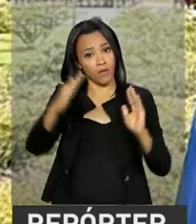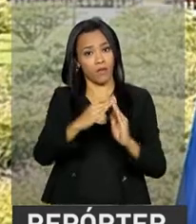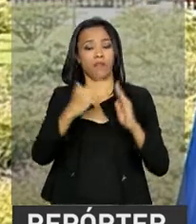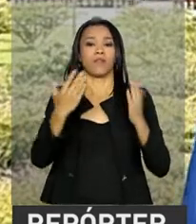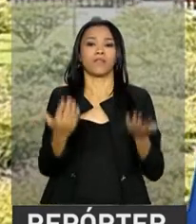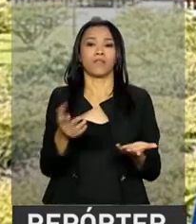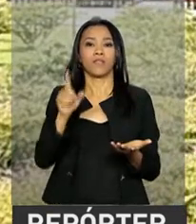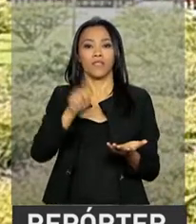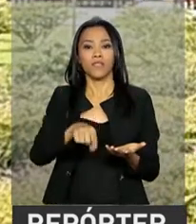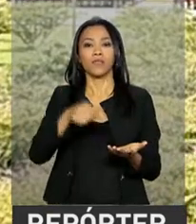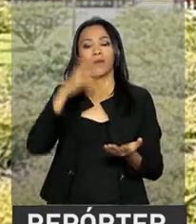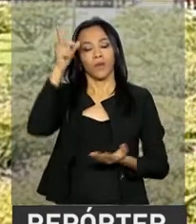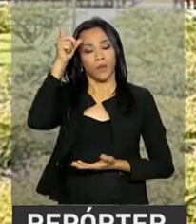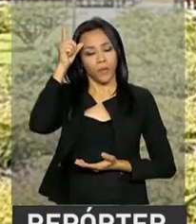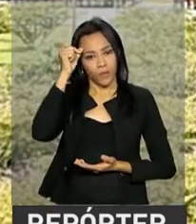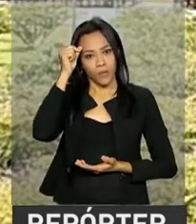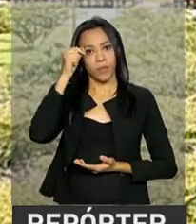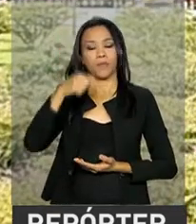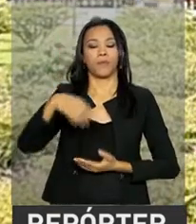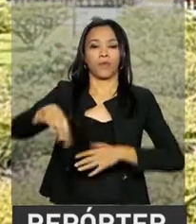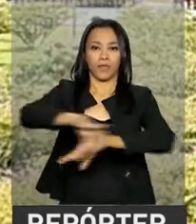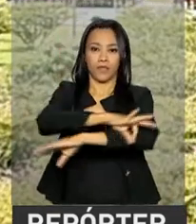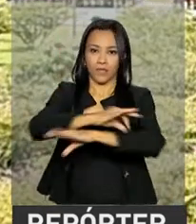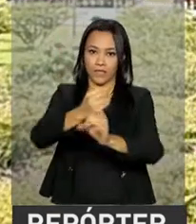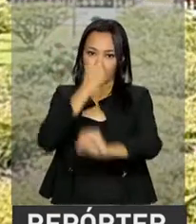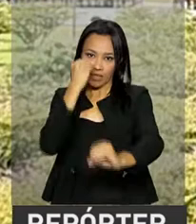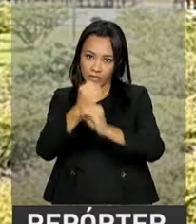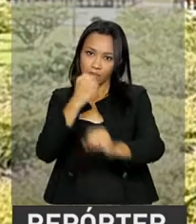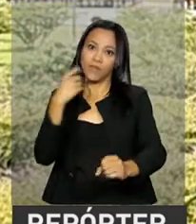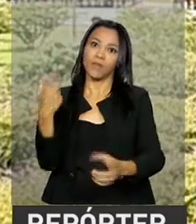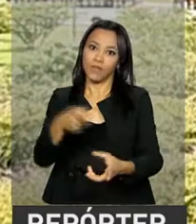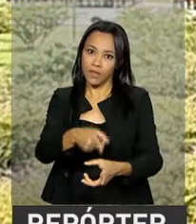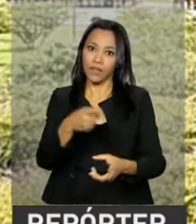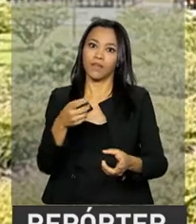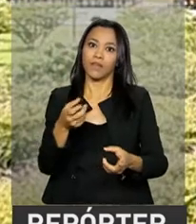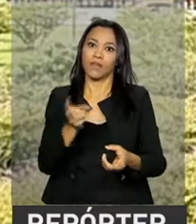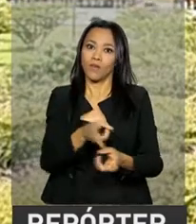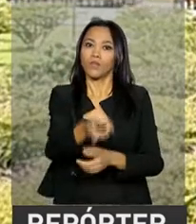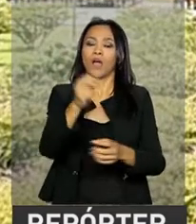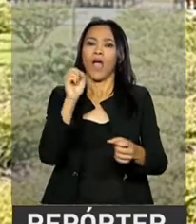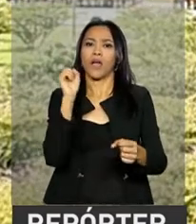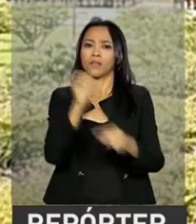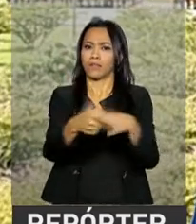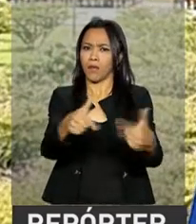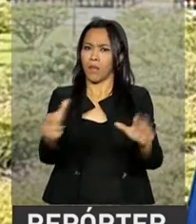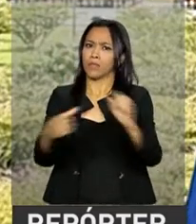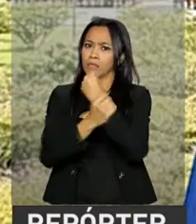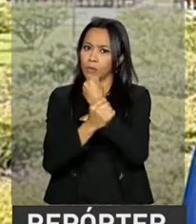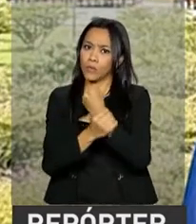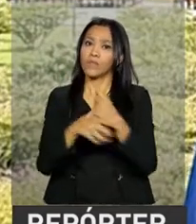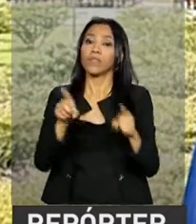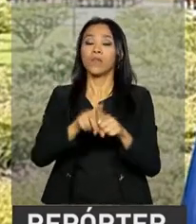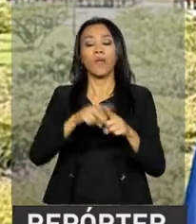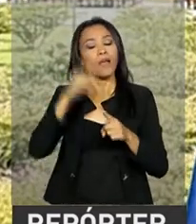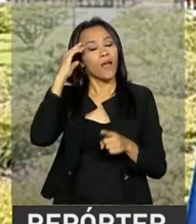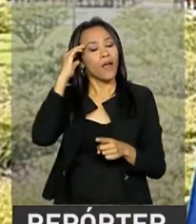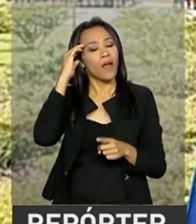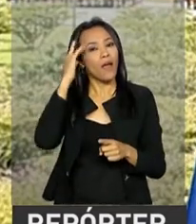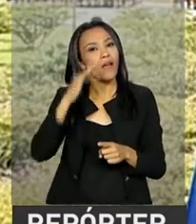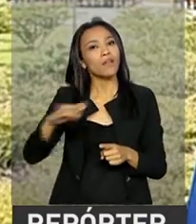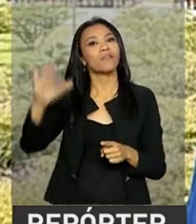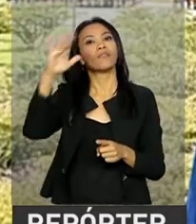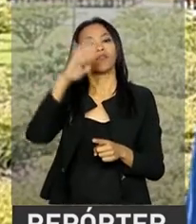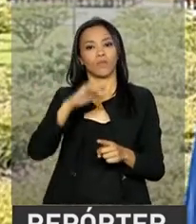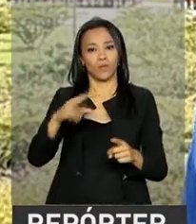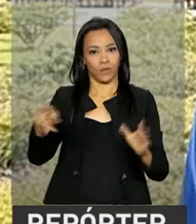a construção civil que segura inscrevo se também que faz a realização aí de muitos brasileiros na compra